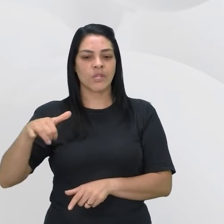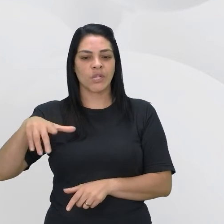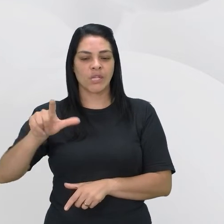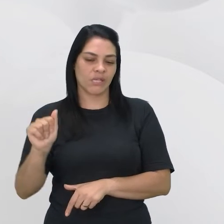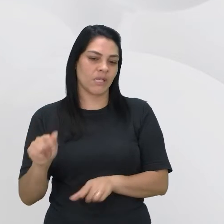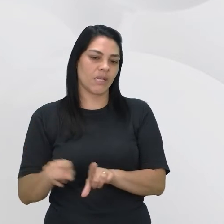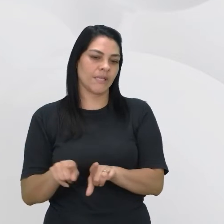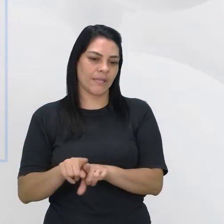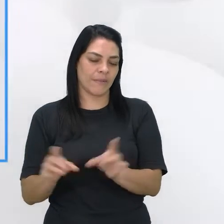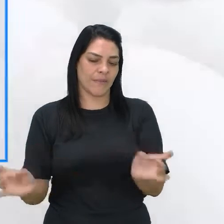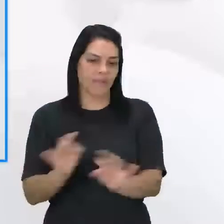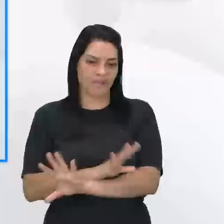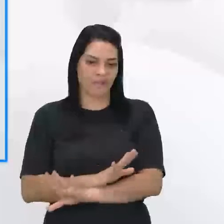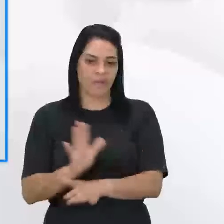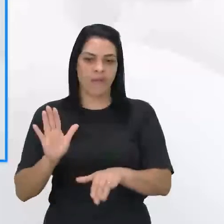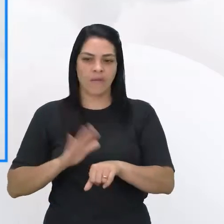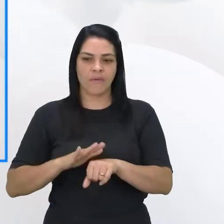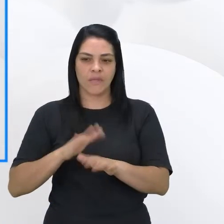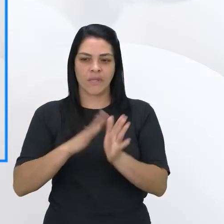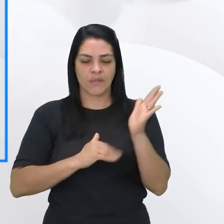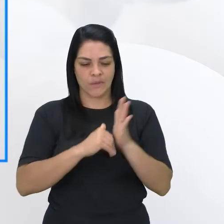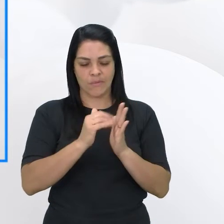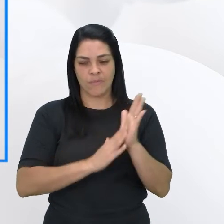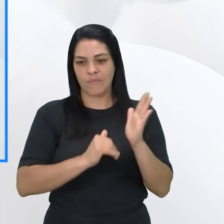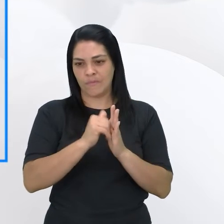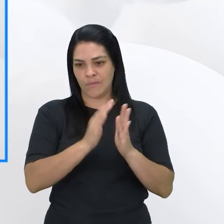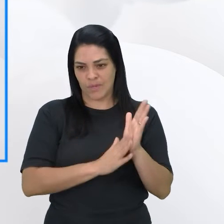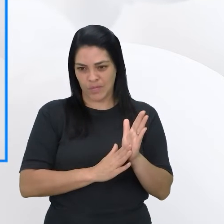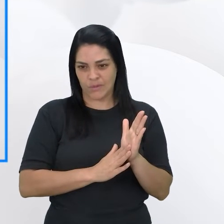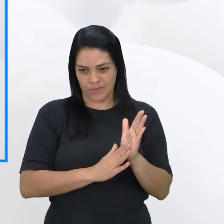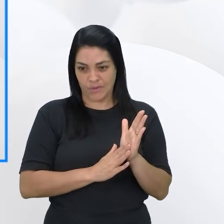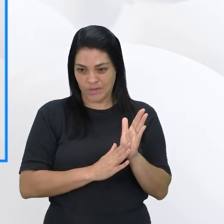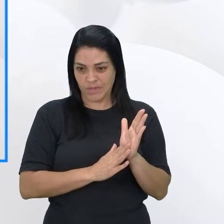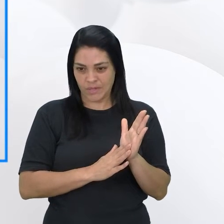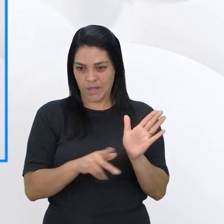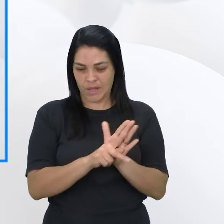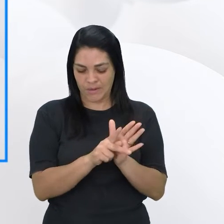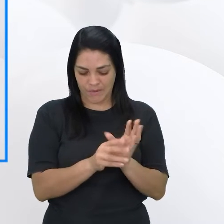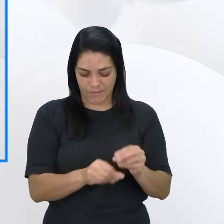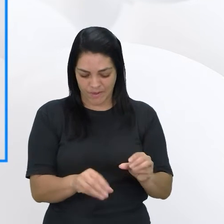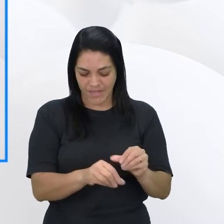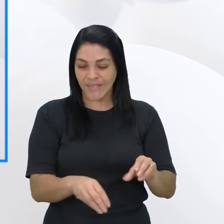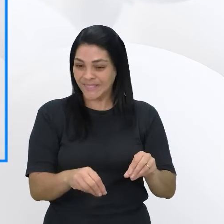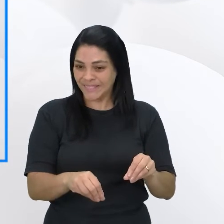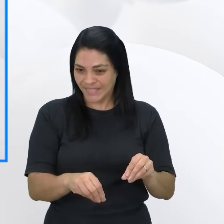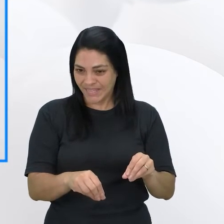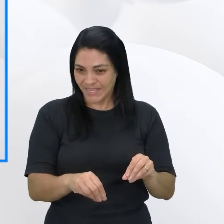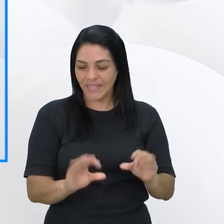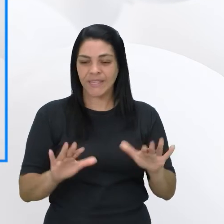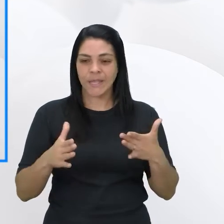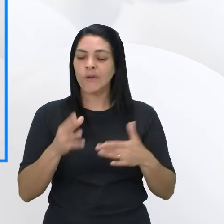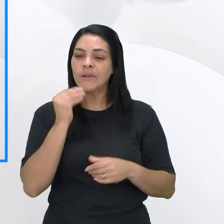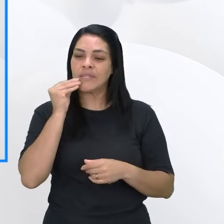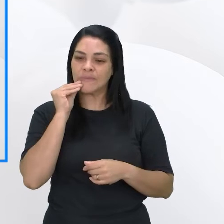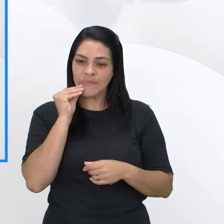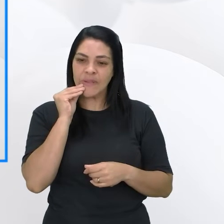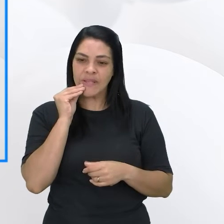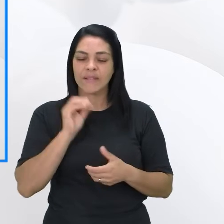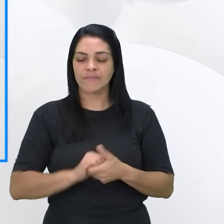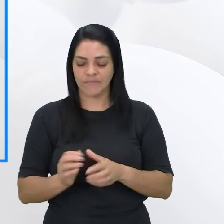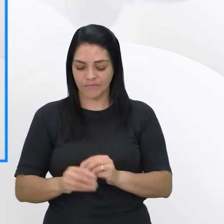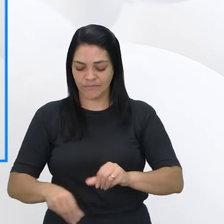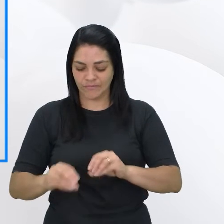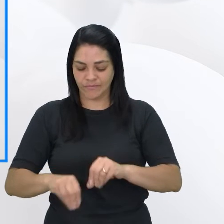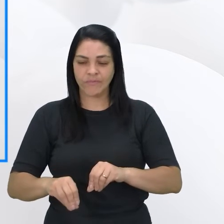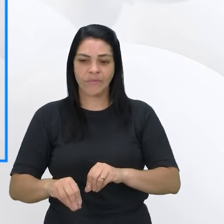essa vivência fazendo pintura com tinta de terra, né, André? Então, dialoga muito com essa ideia de que a experiência com aquele elemento solo